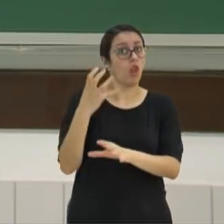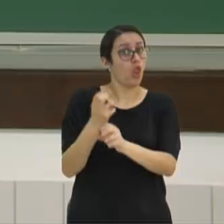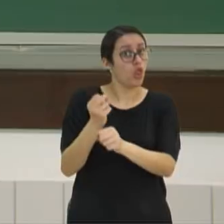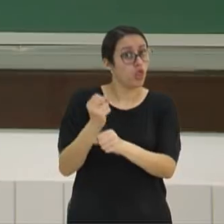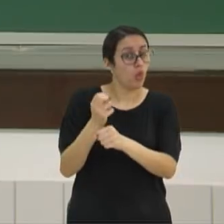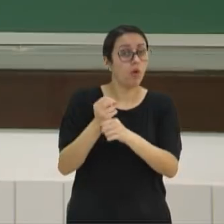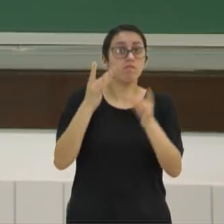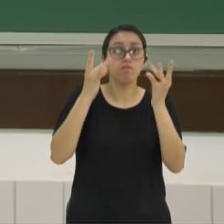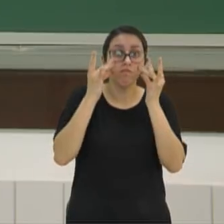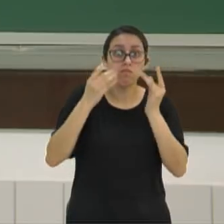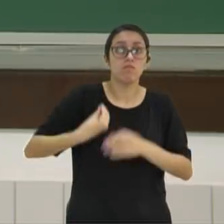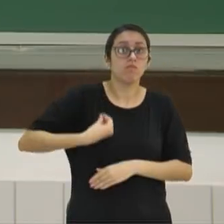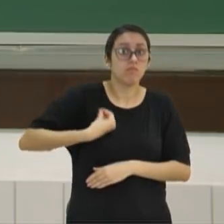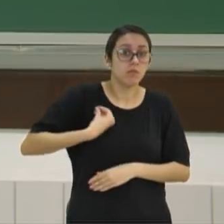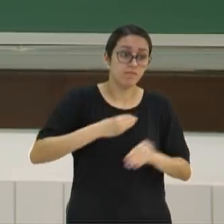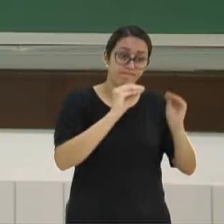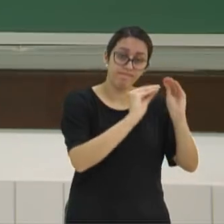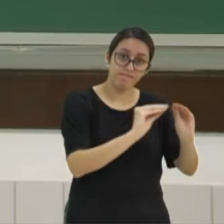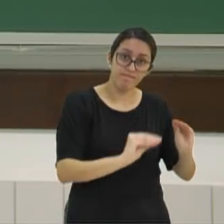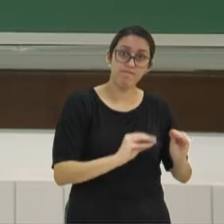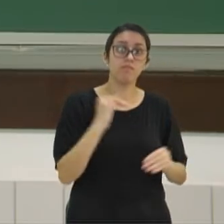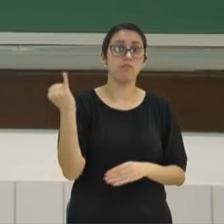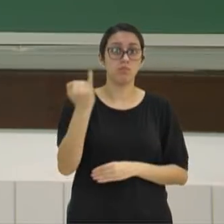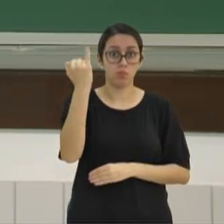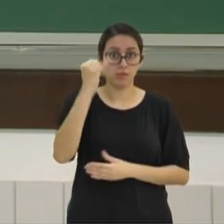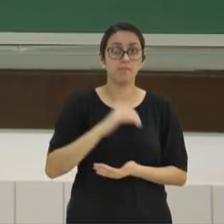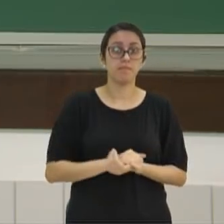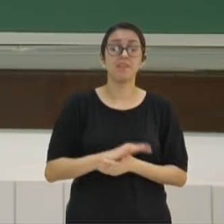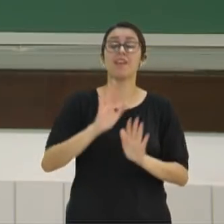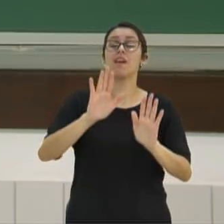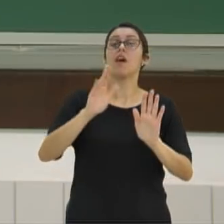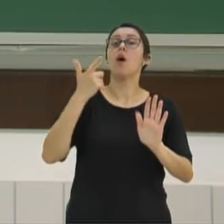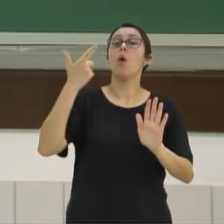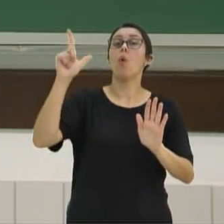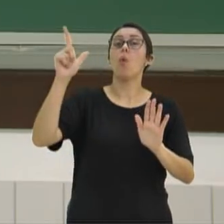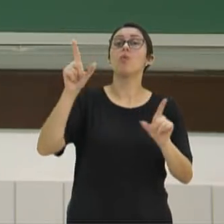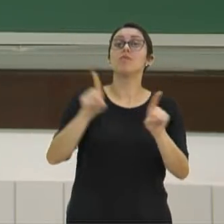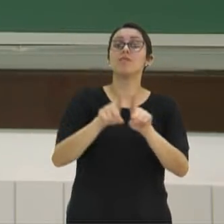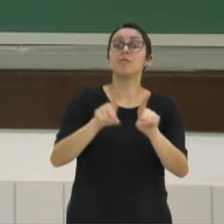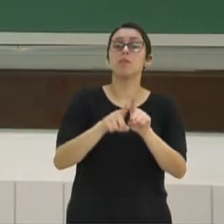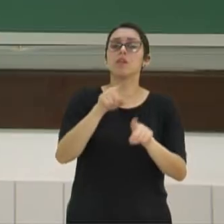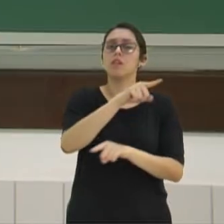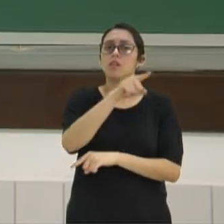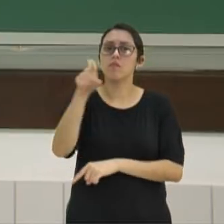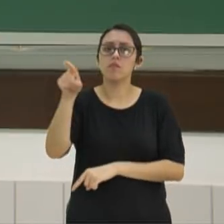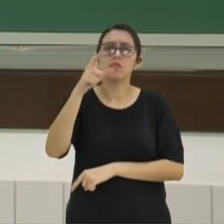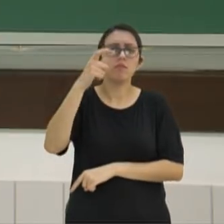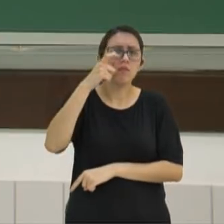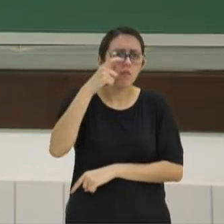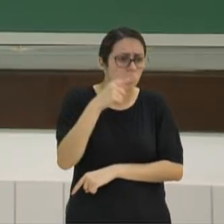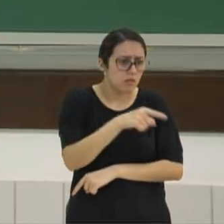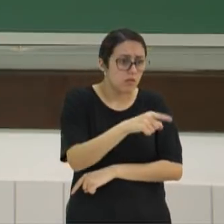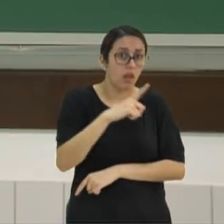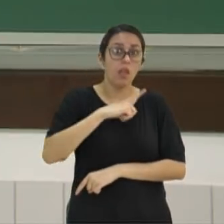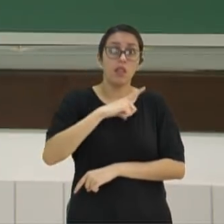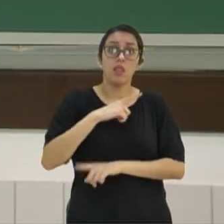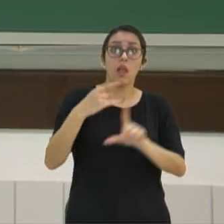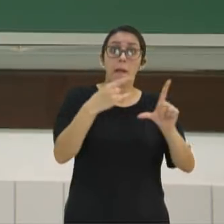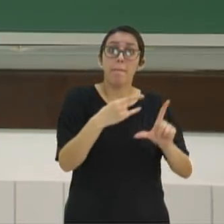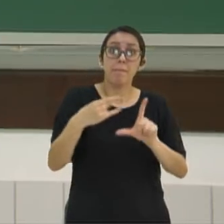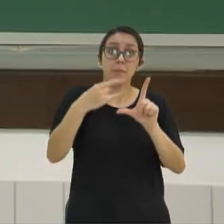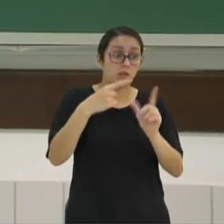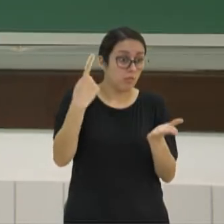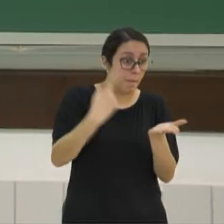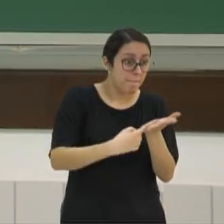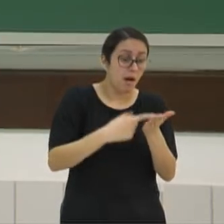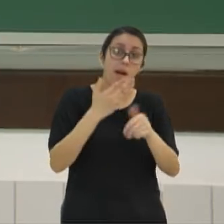conta frequência. Sejam espertos. Ah, e outra coisa, se vocês verem lá o recadinho sobre o Meet, que é essas aulas